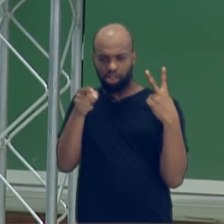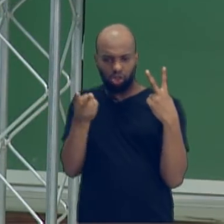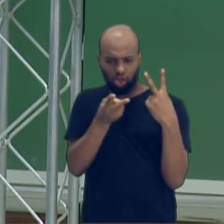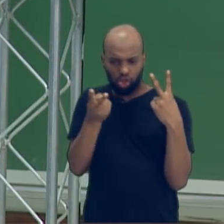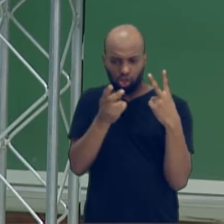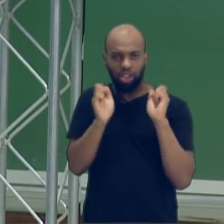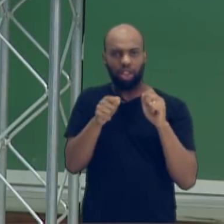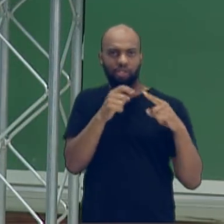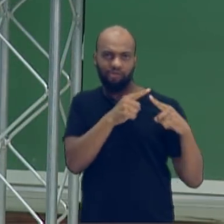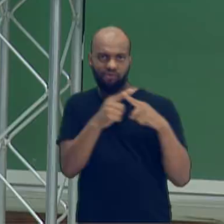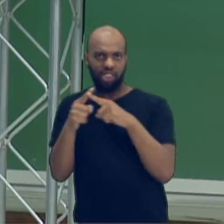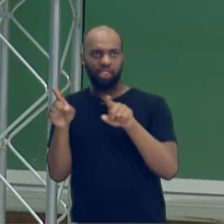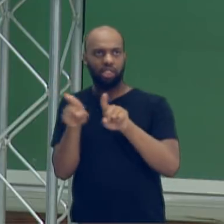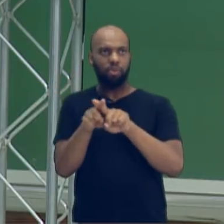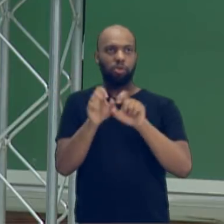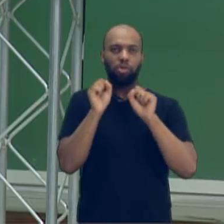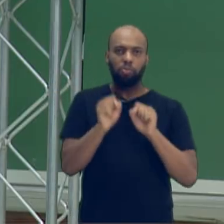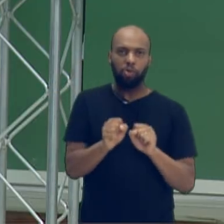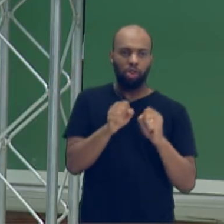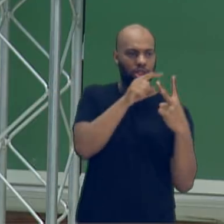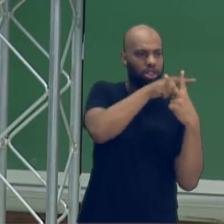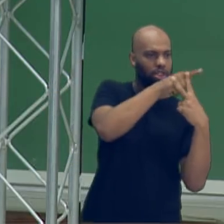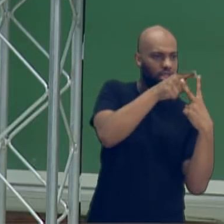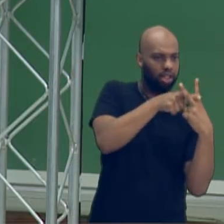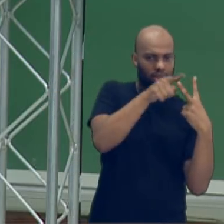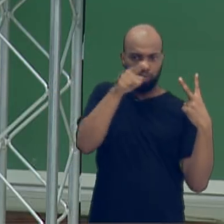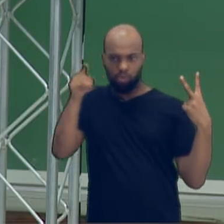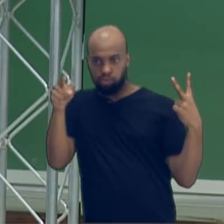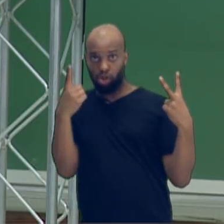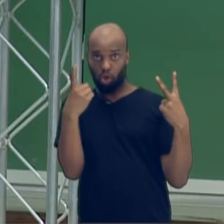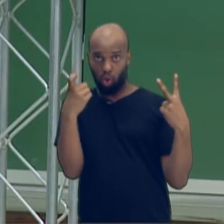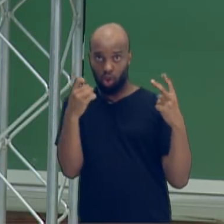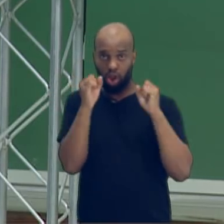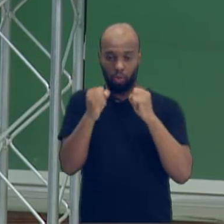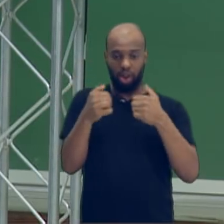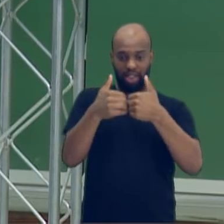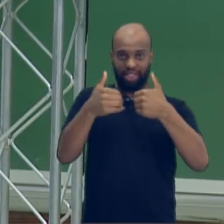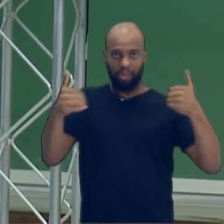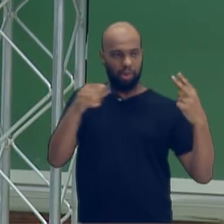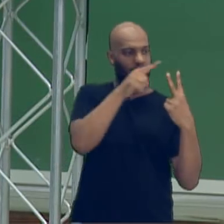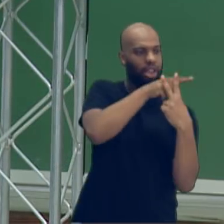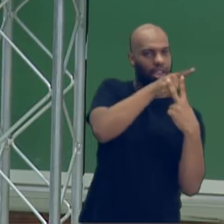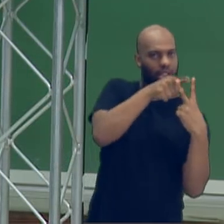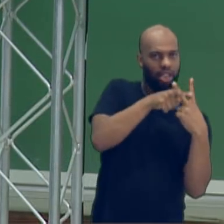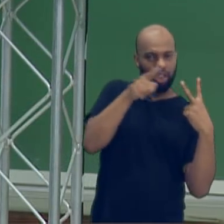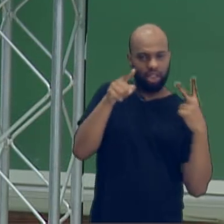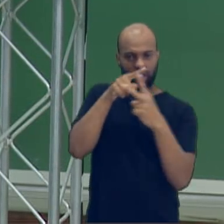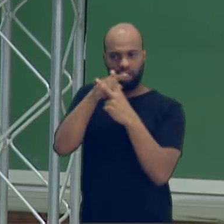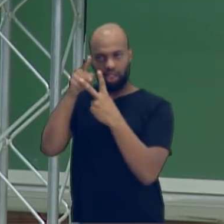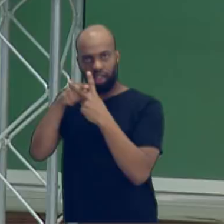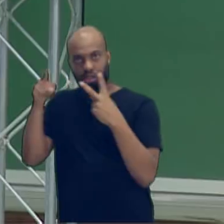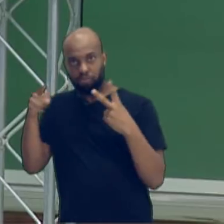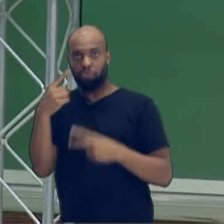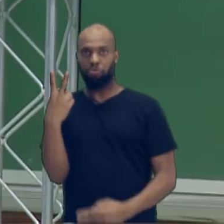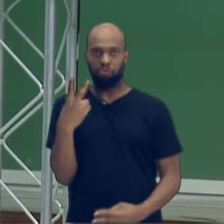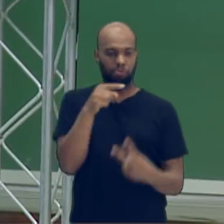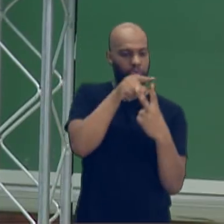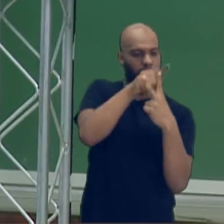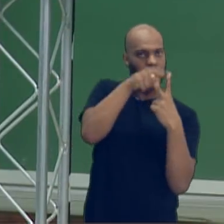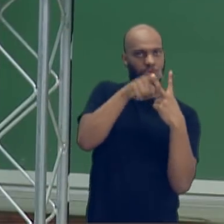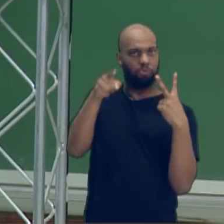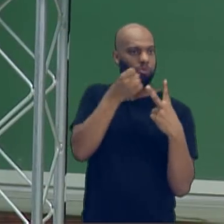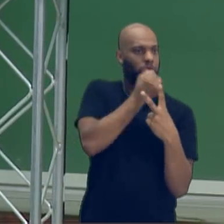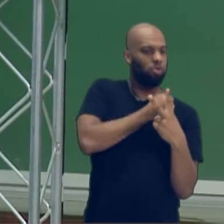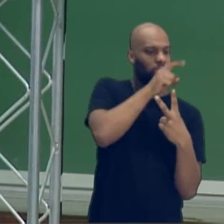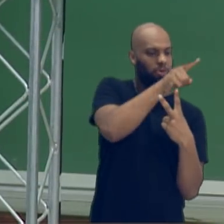nesse caso, você pode separar em duas raízes mantendo o mesmo índice. E essa mesma propriedade será válida para a